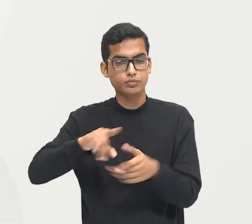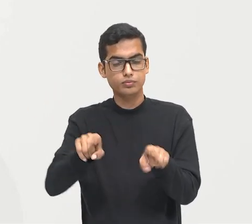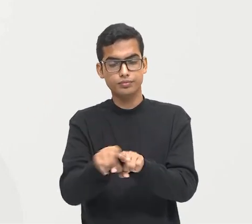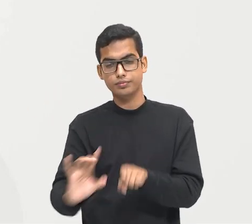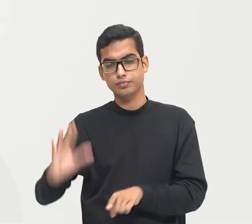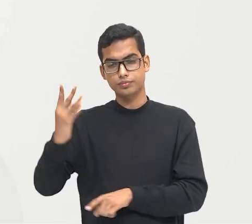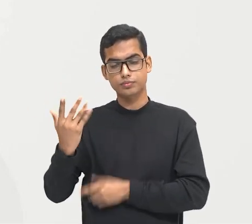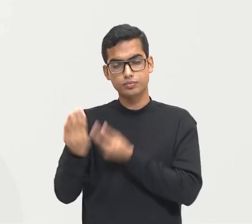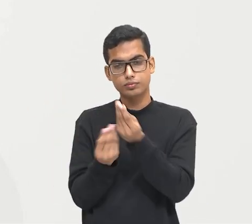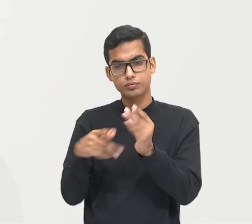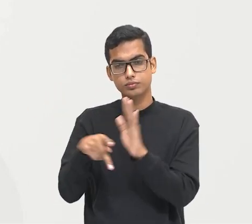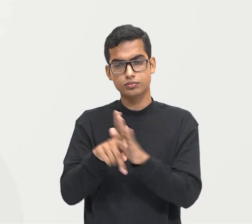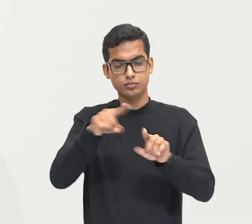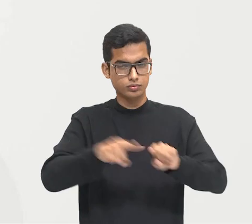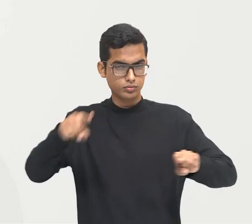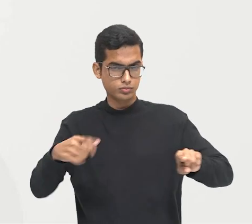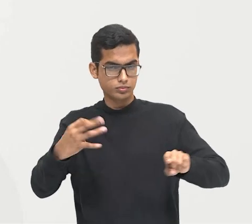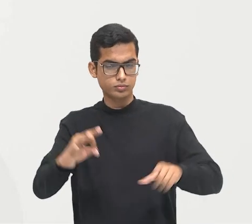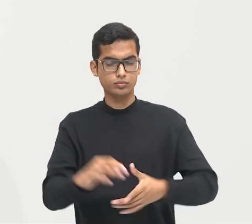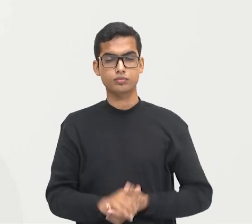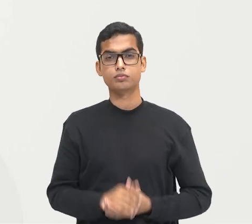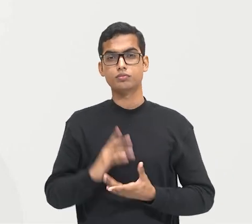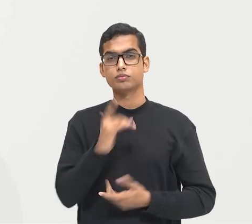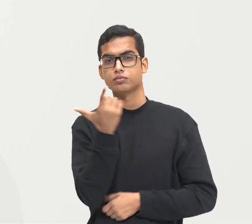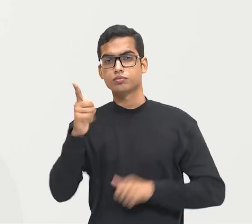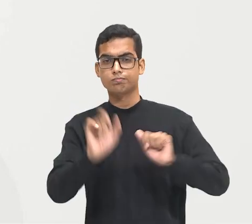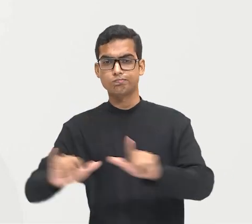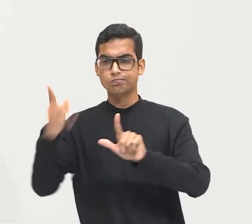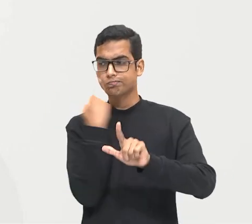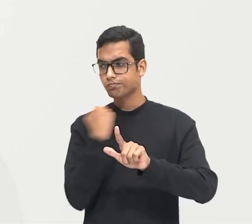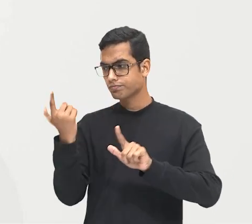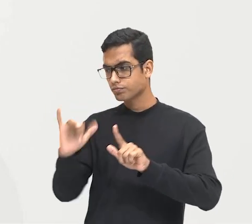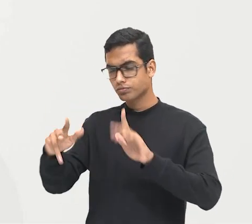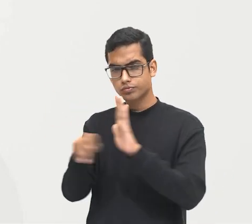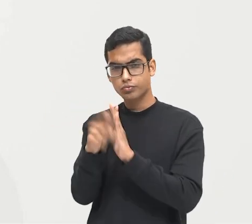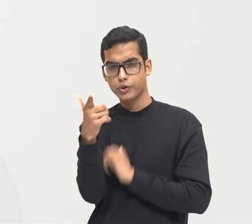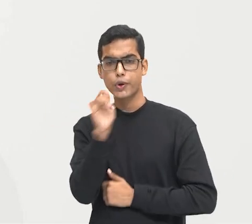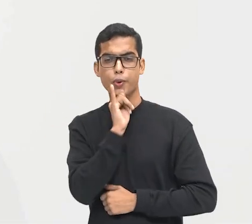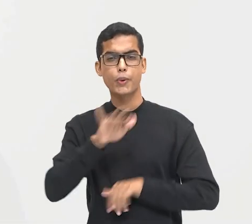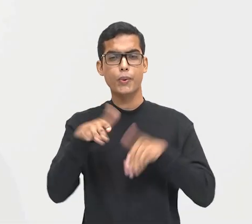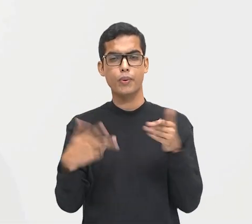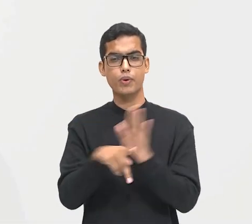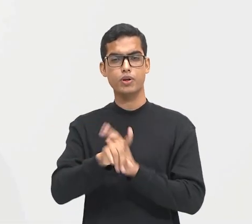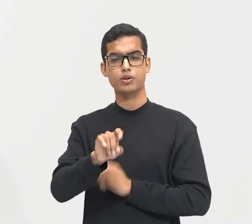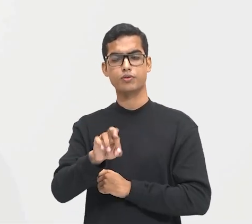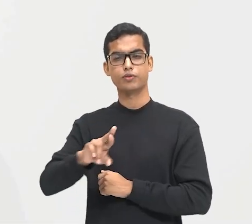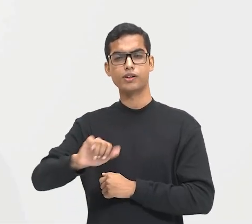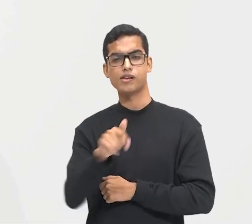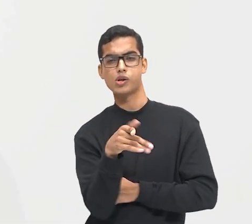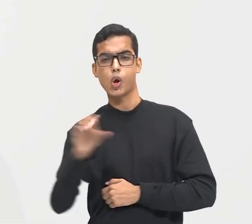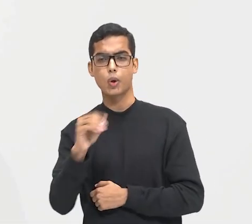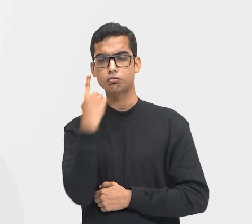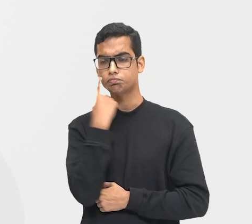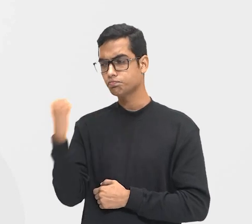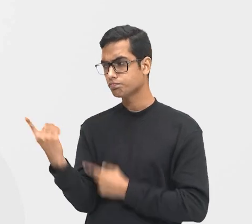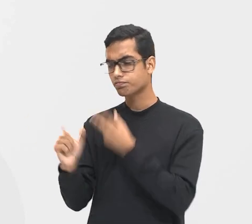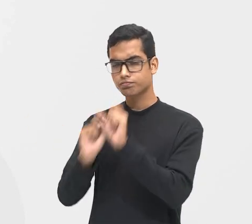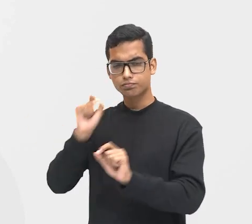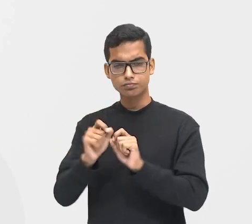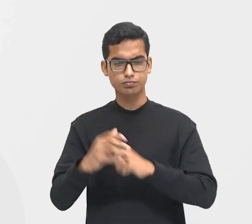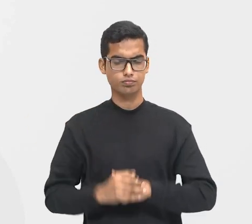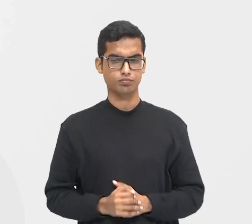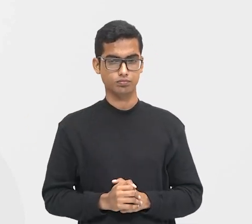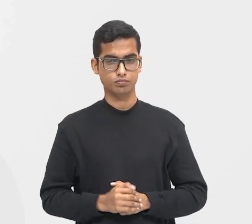Também é um fenômeno ondulatório. E na outra imagem, outro exemplo que nós temos é a difração. No caso